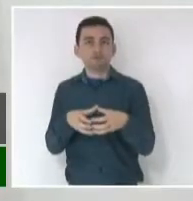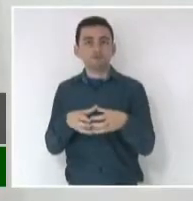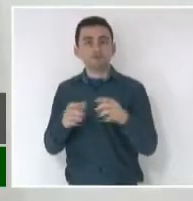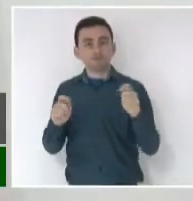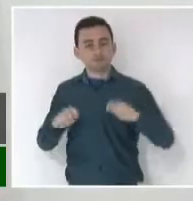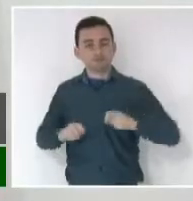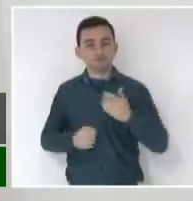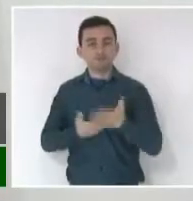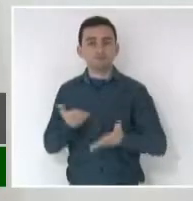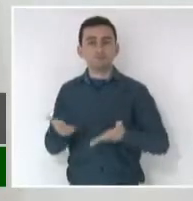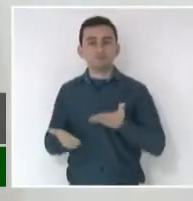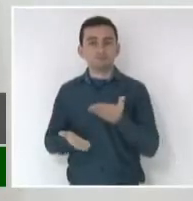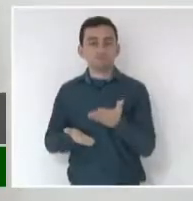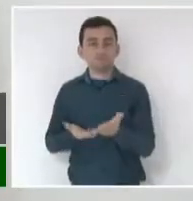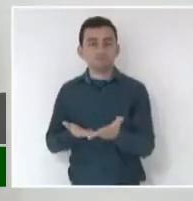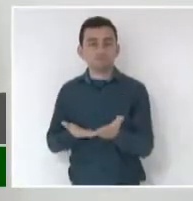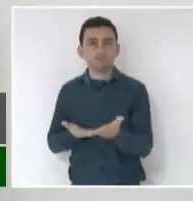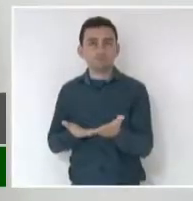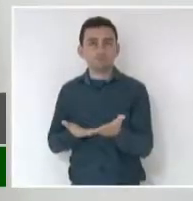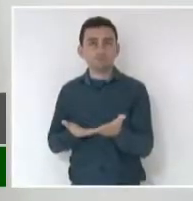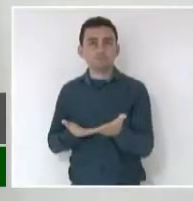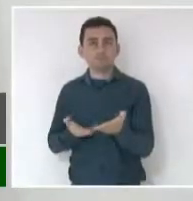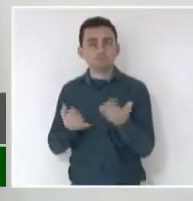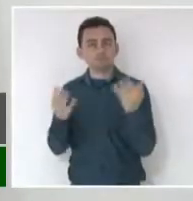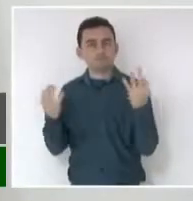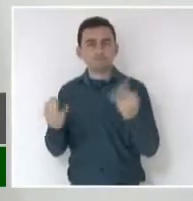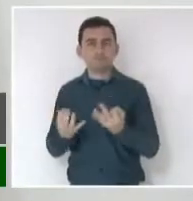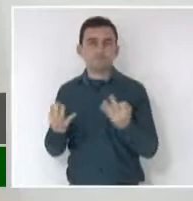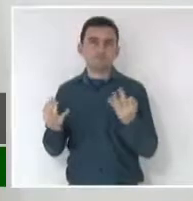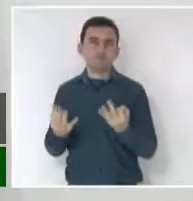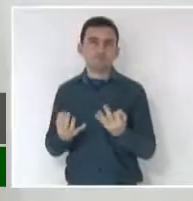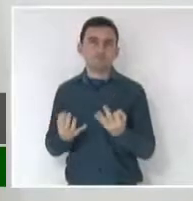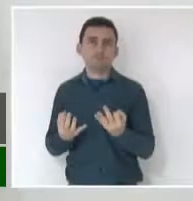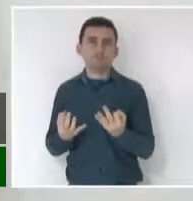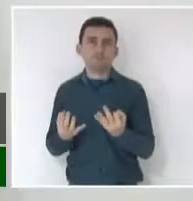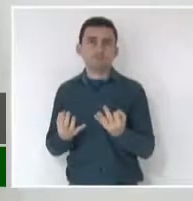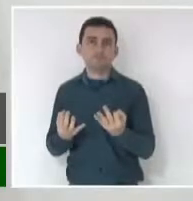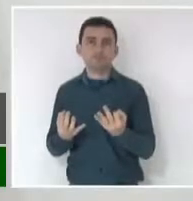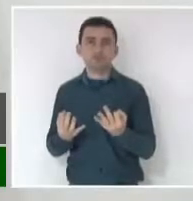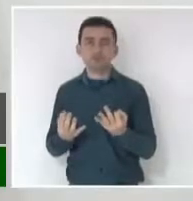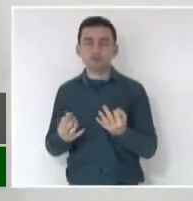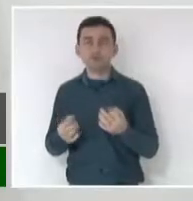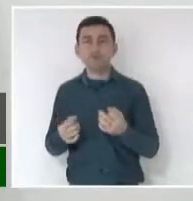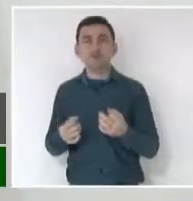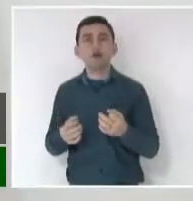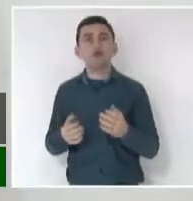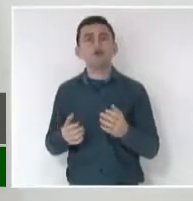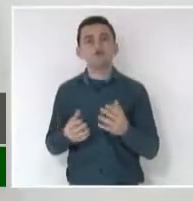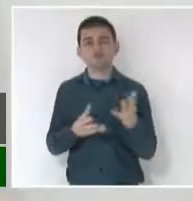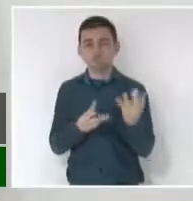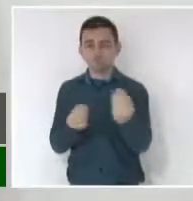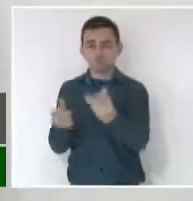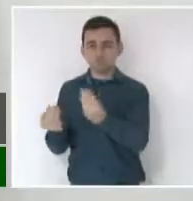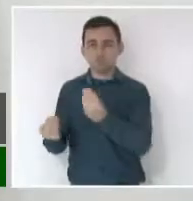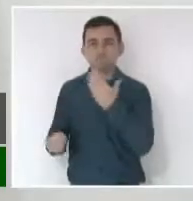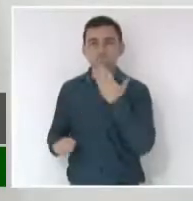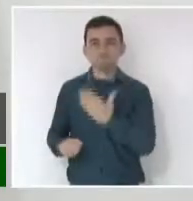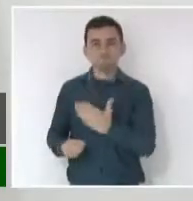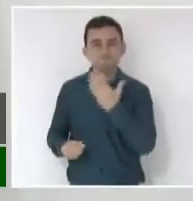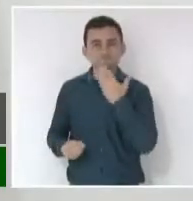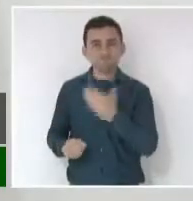atendem com maior perfeição as grandes demandas